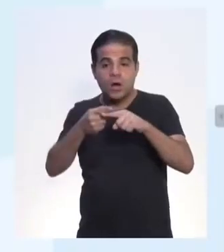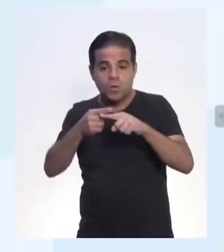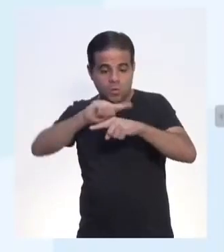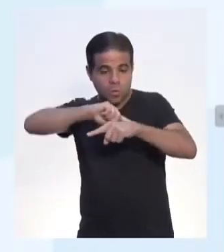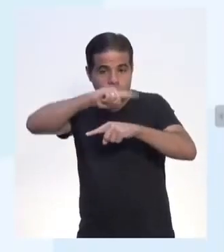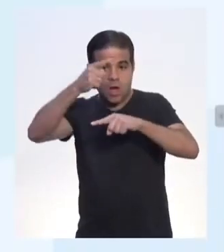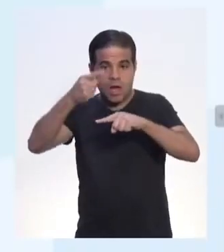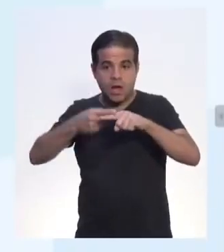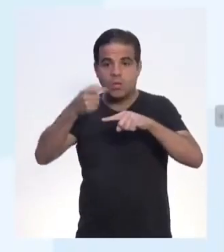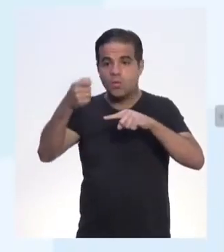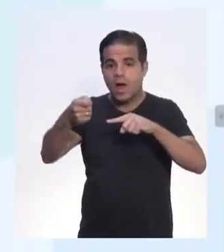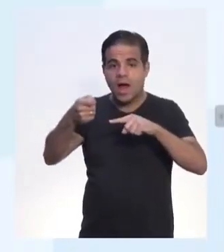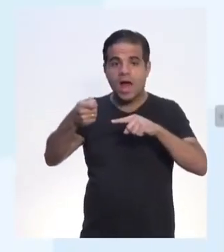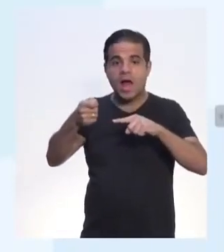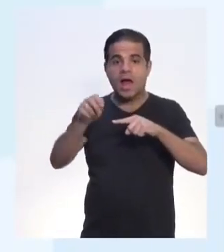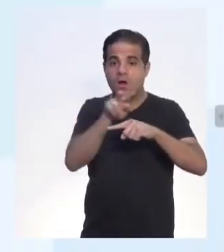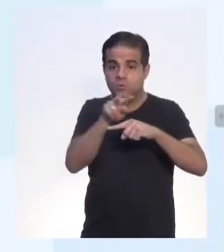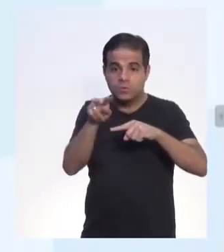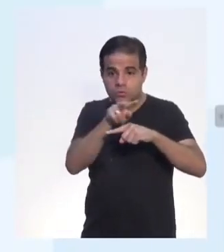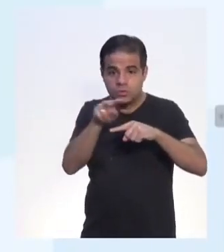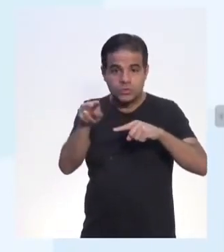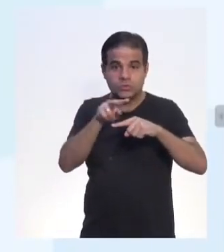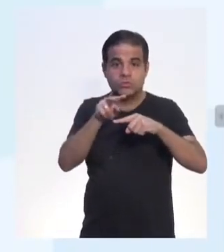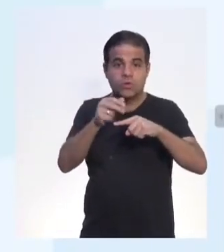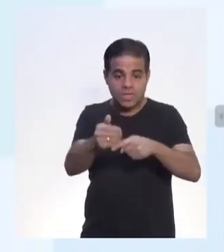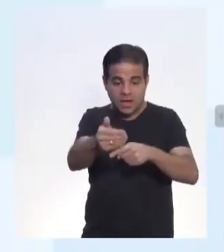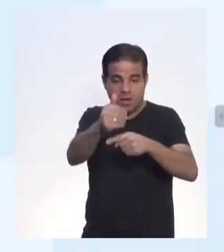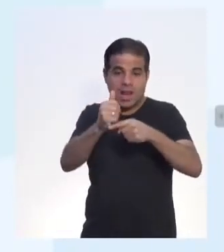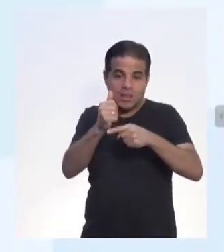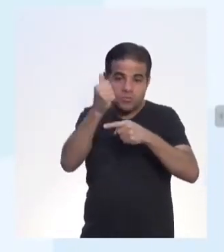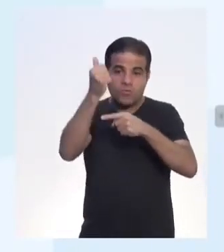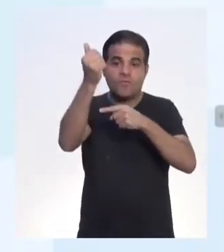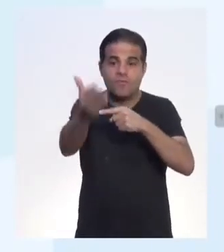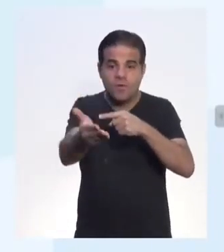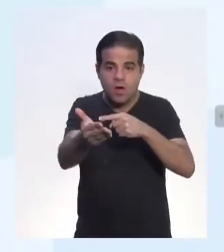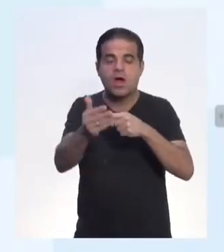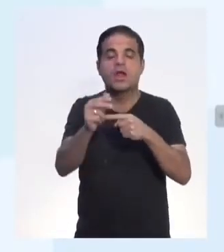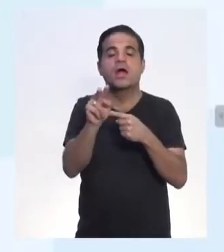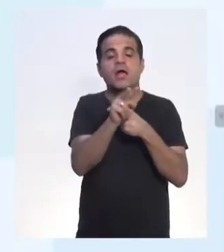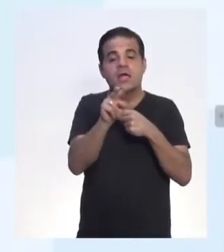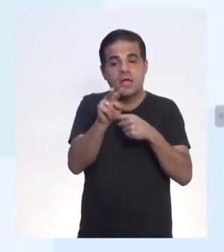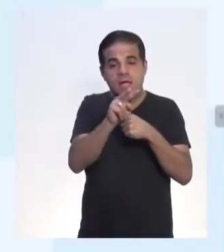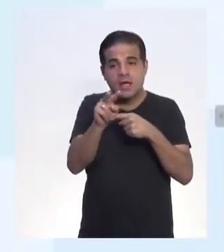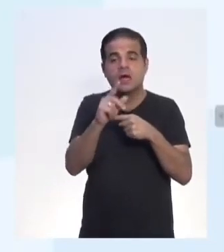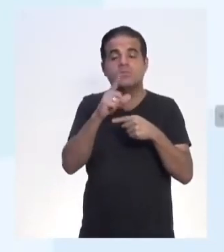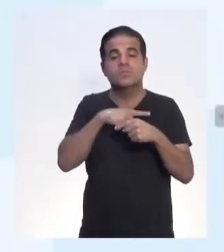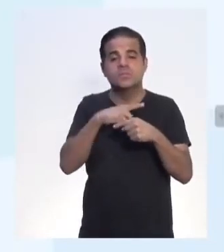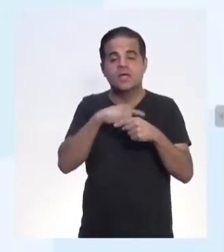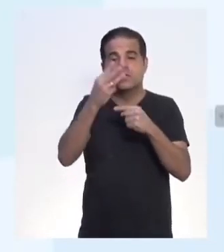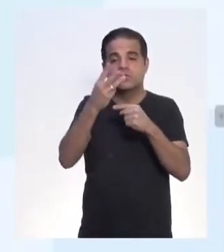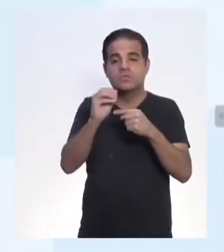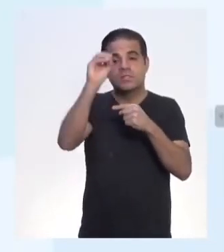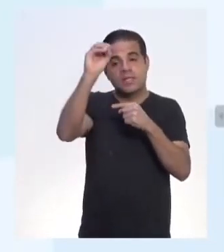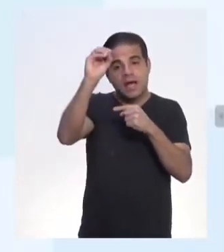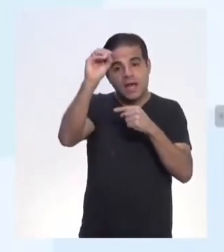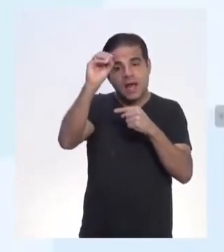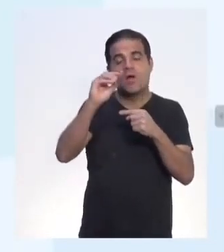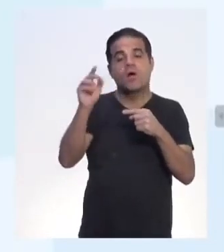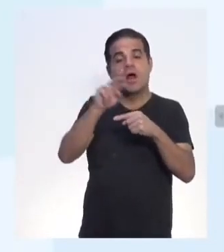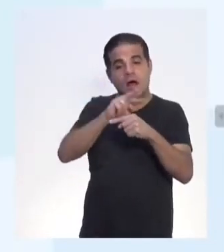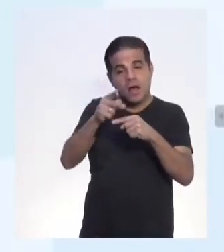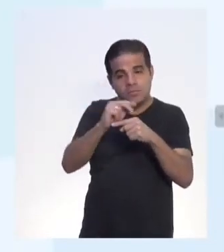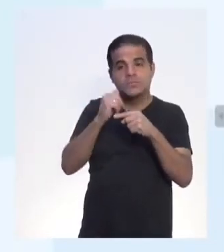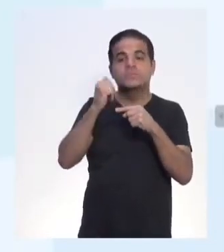Ó. Ambos estão externos, né, do lado de fora, e ambos possuem, ó, vamos de novo lá nos 30 graus, ó,